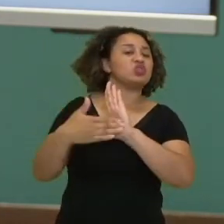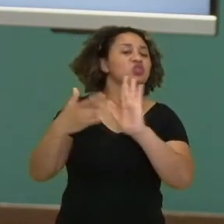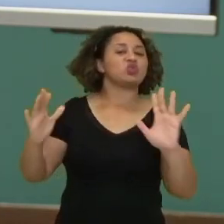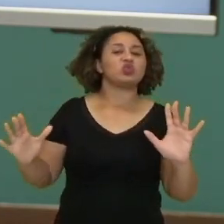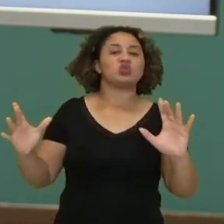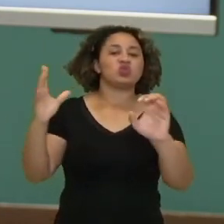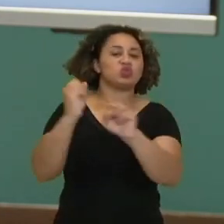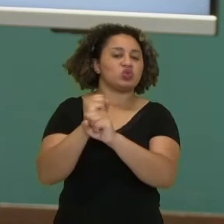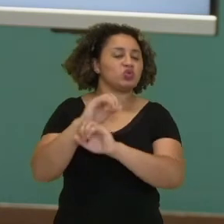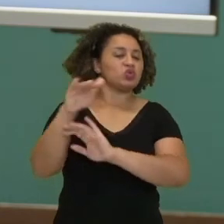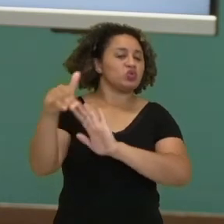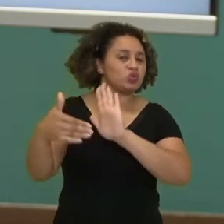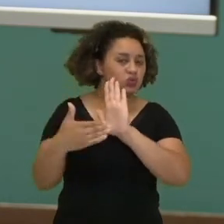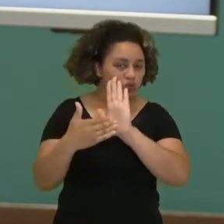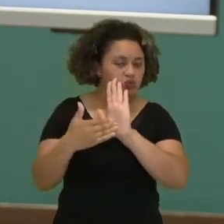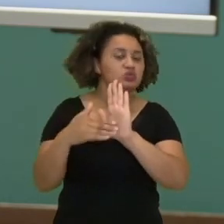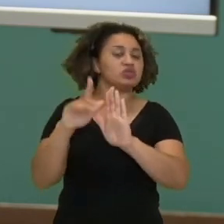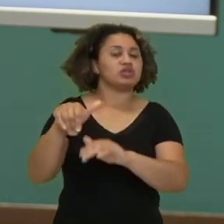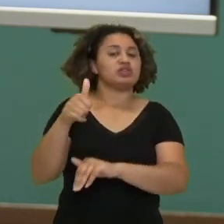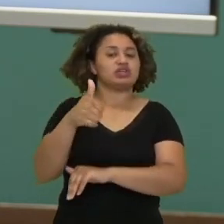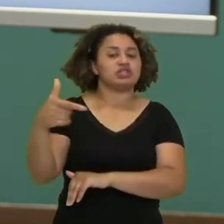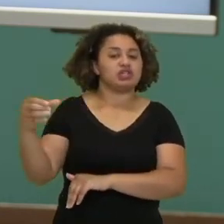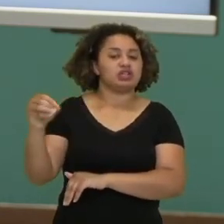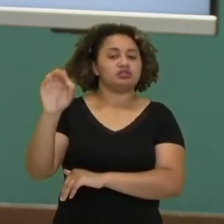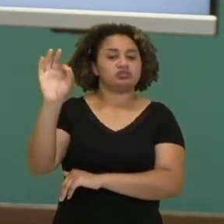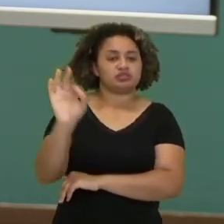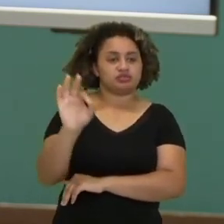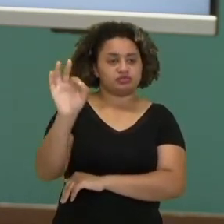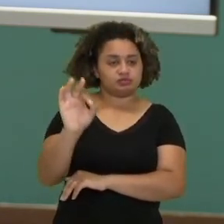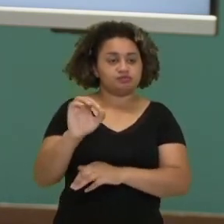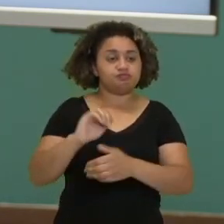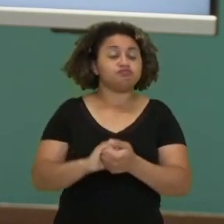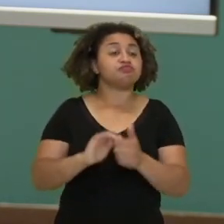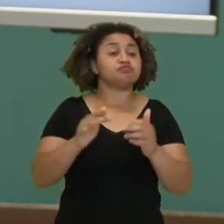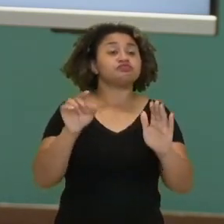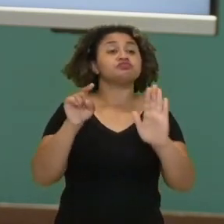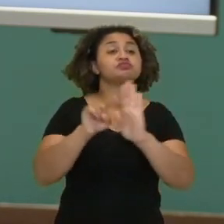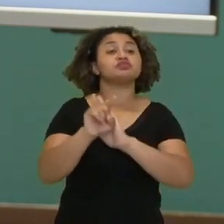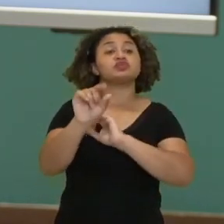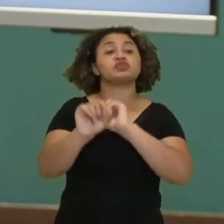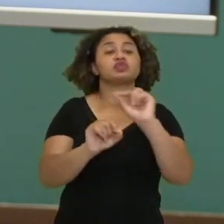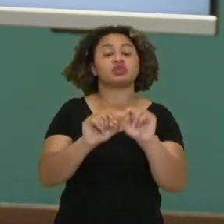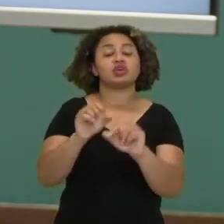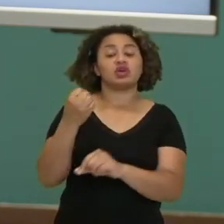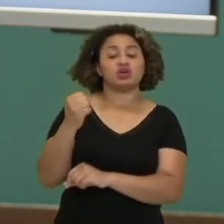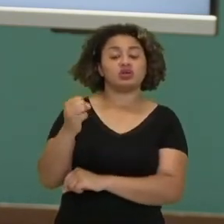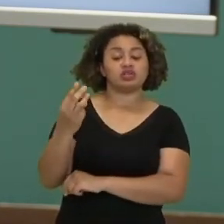a 100%, ok? Então, a pergunta é,